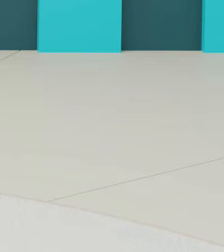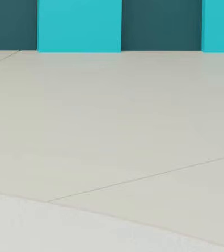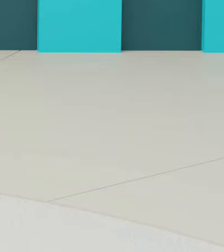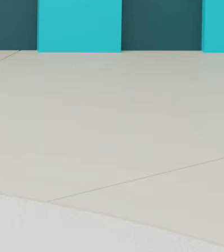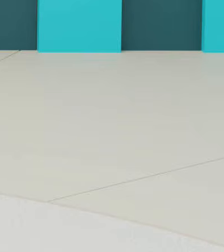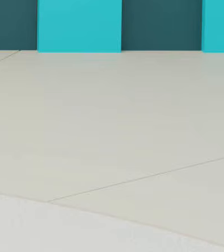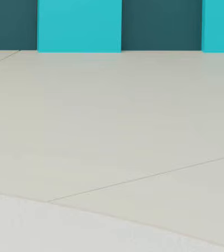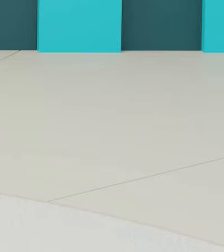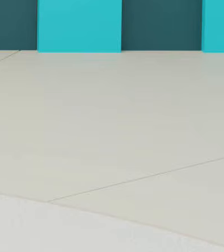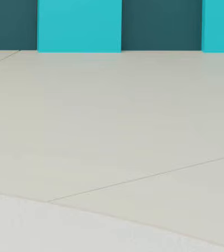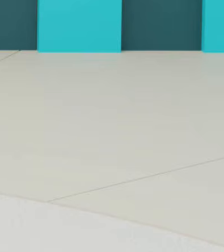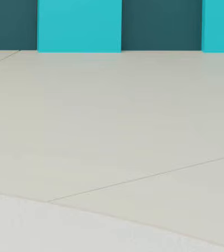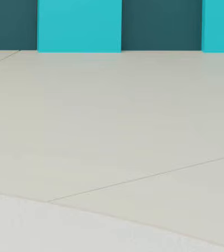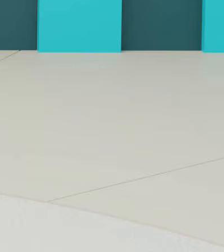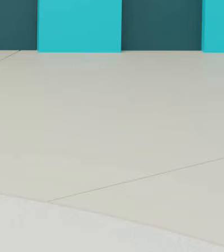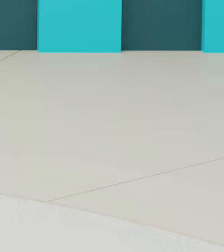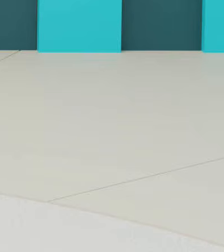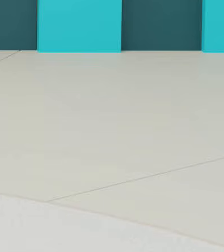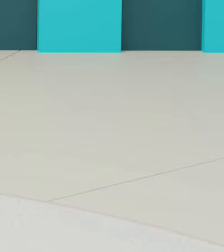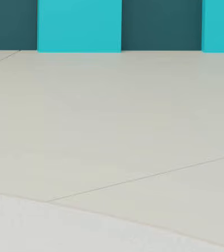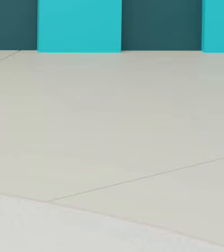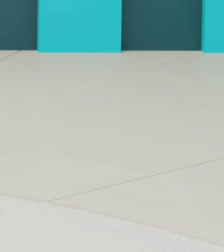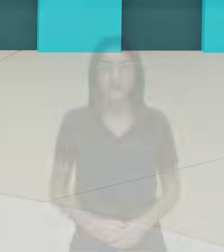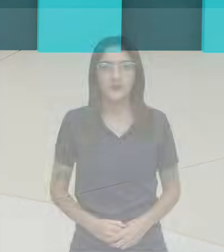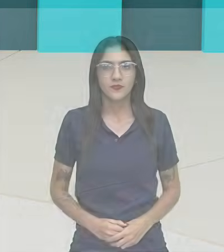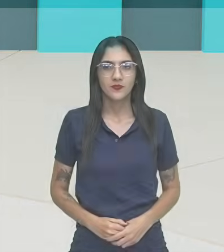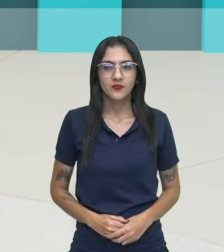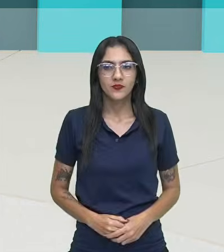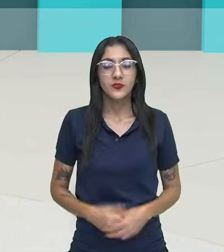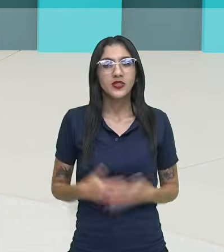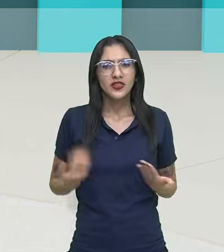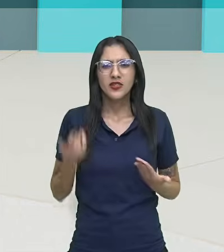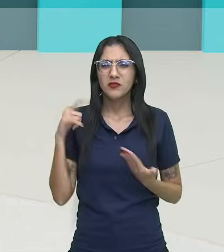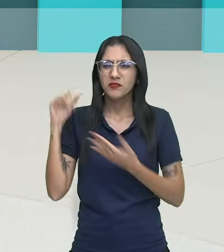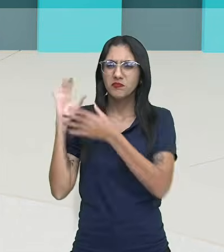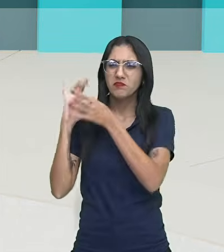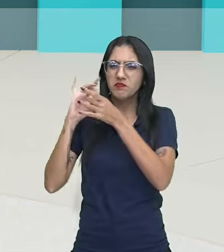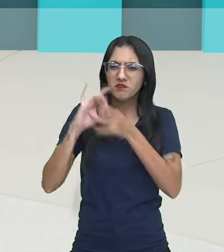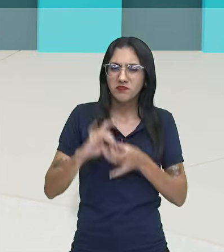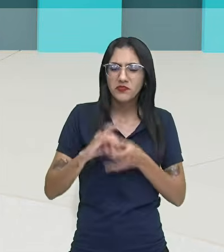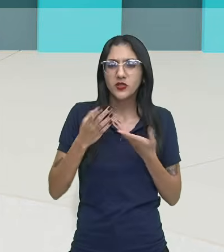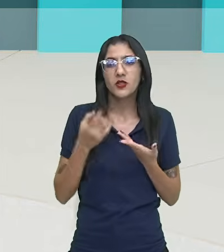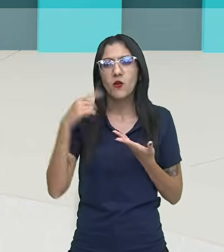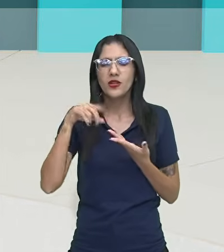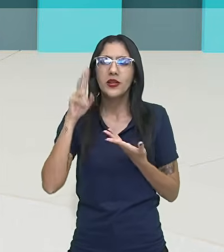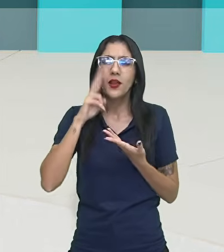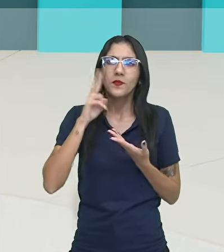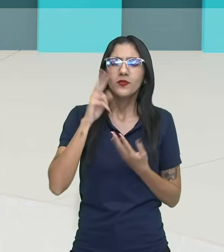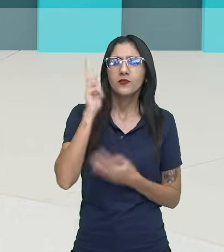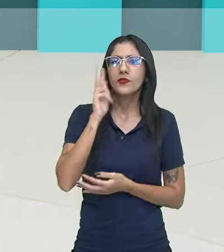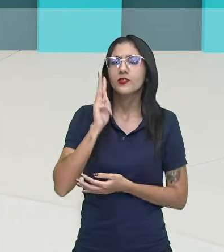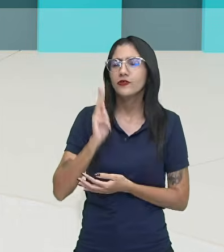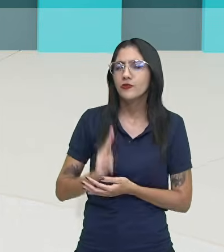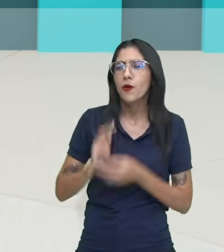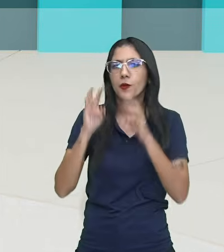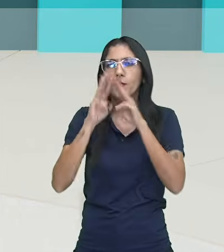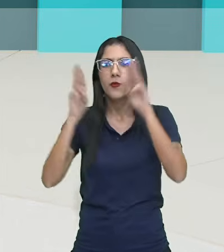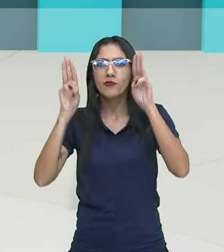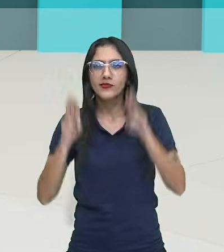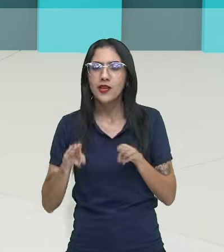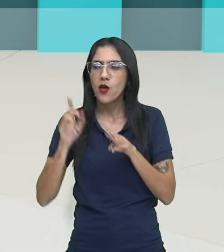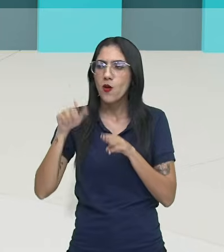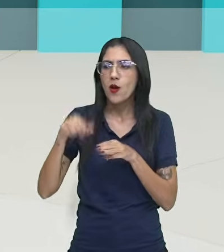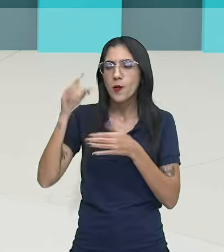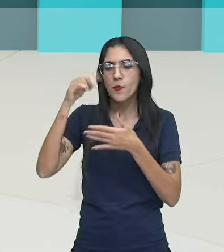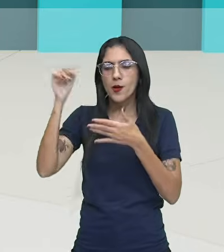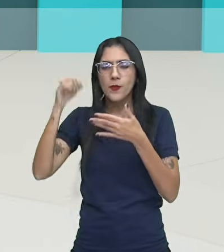tal. Ó, vocês se lembram da história que aconteceu no ano tal? Pois é, naquela data, o fulano de tal fez isso, isso, isso.